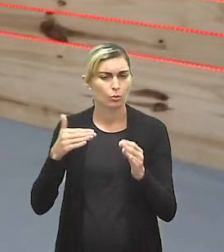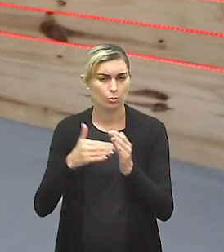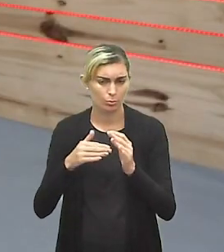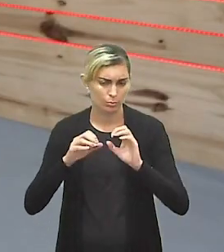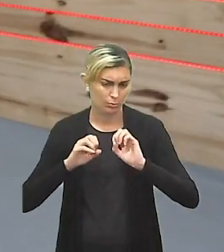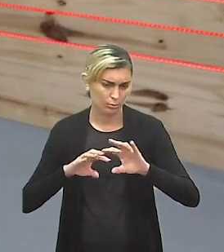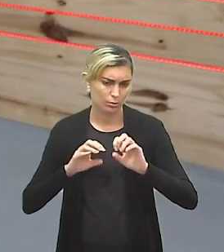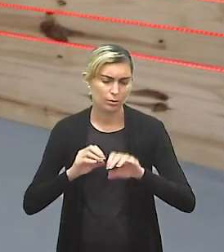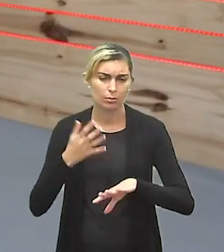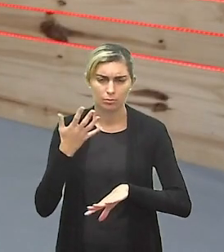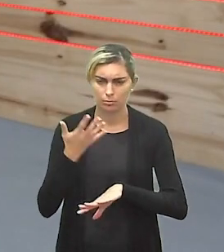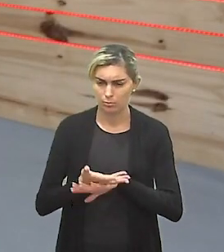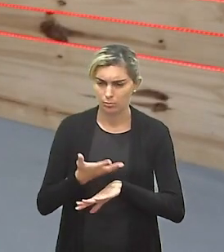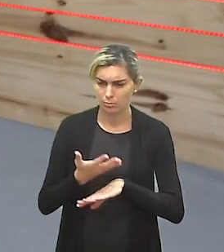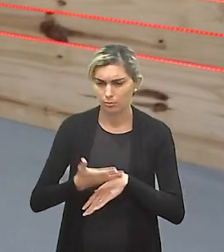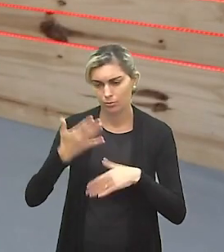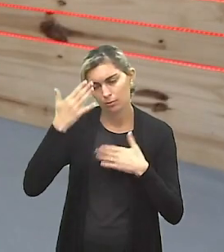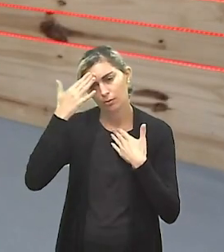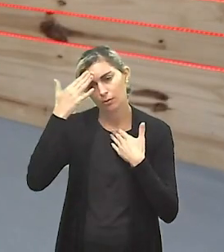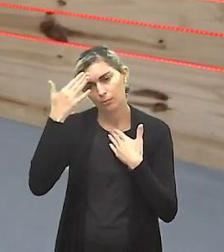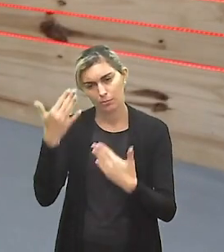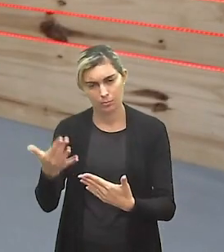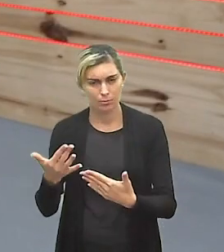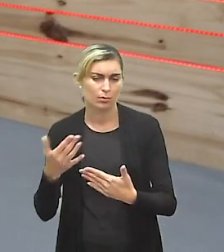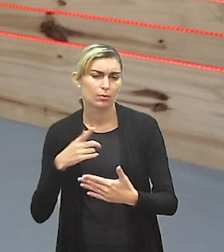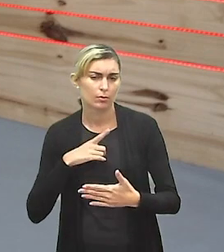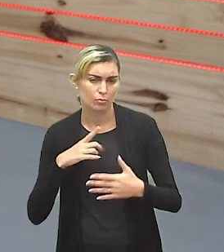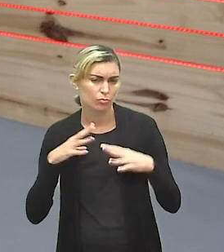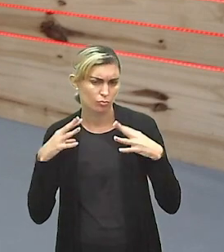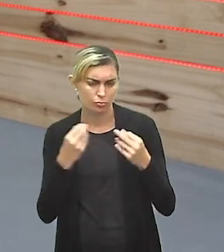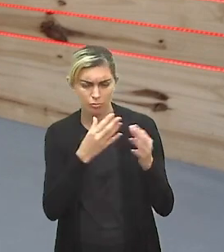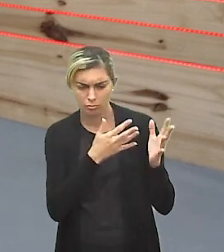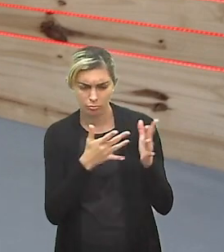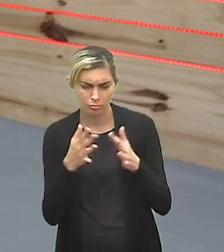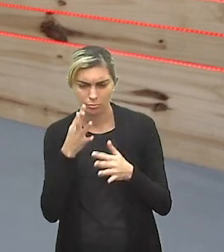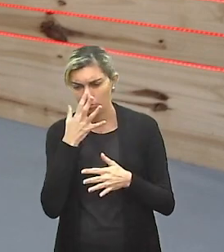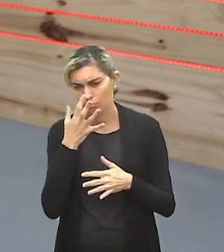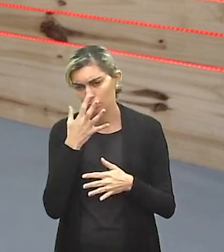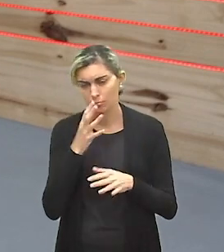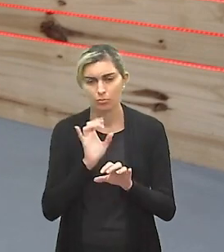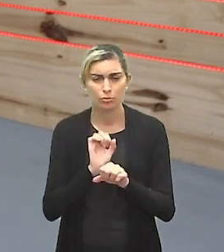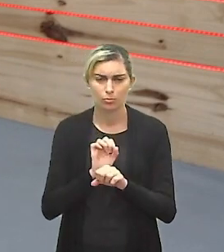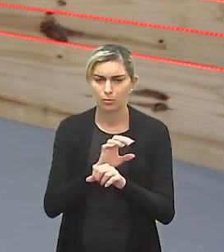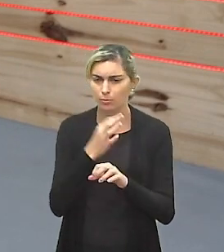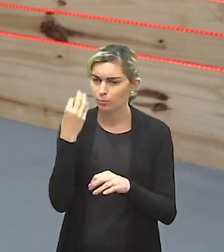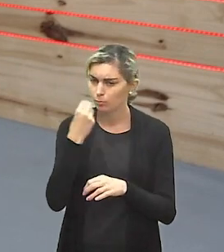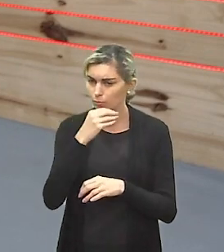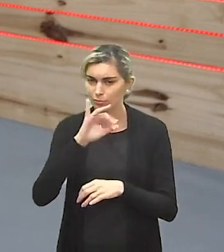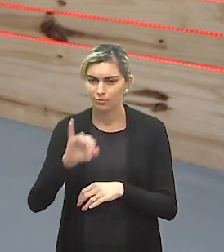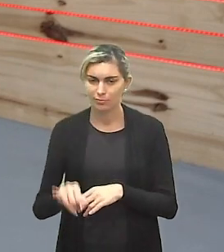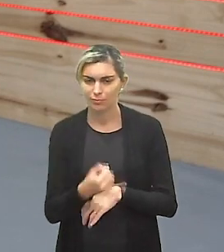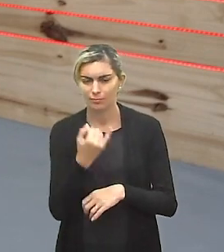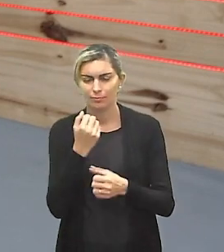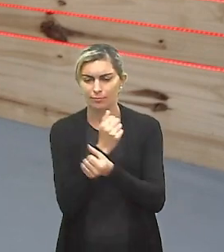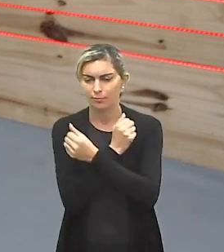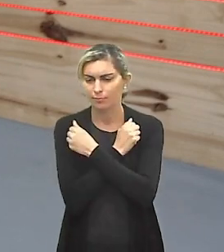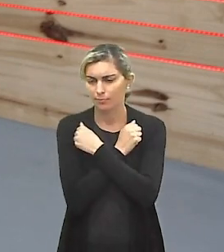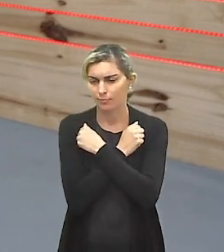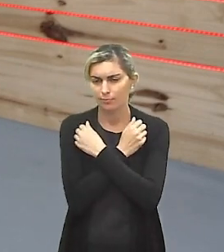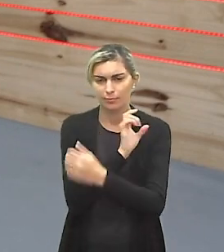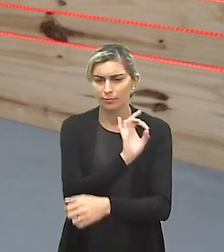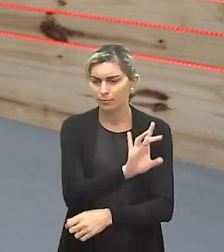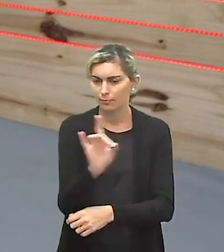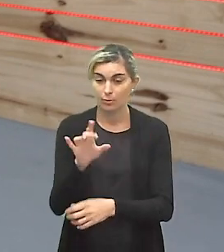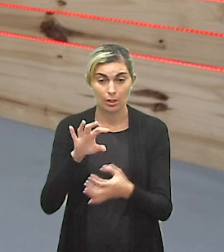da disciplina. Muito obrigada por terem assistido todas as aulas. Eu espero que tenham sido proveitosas. Um forte abraço em cada um.